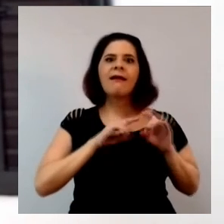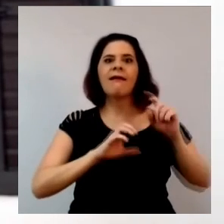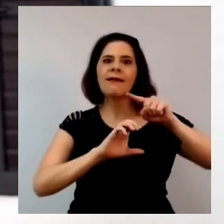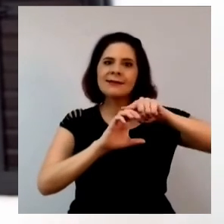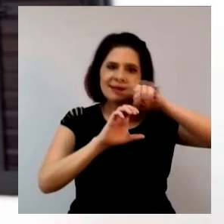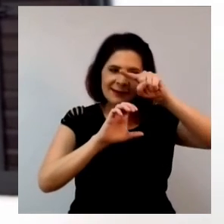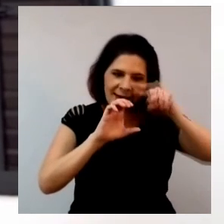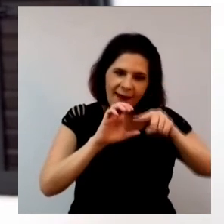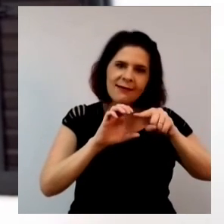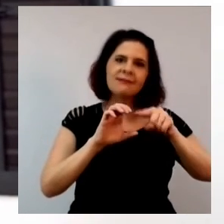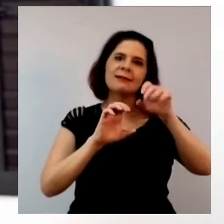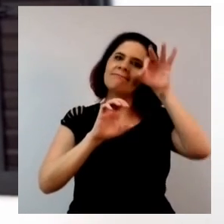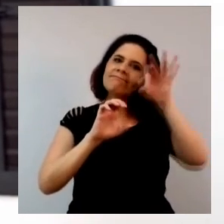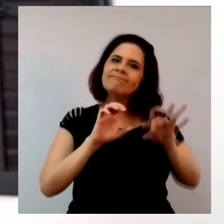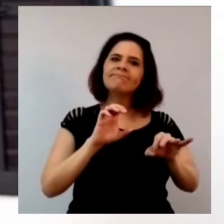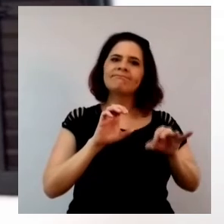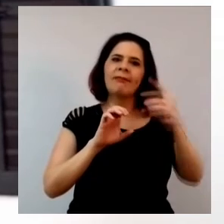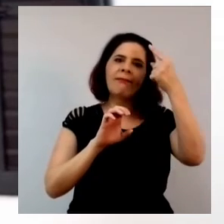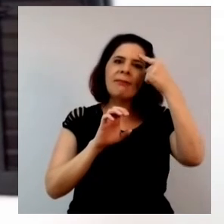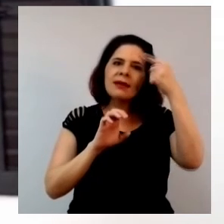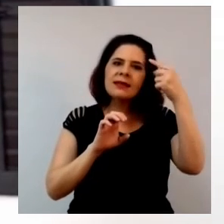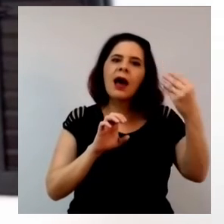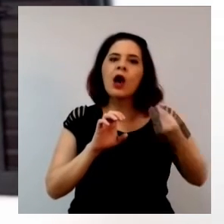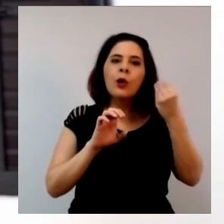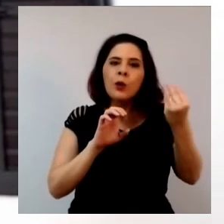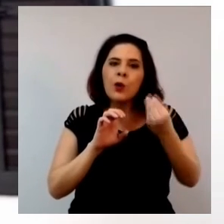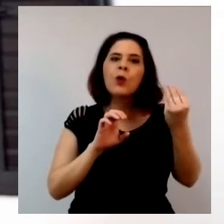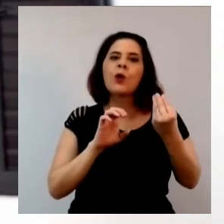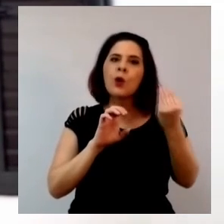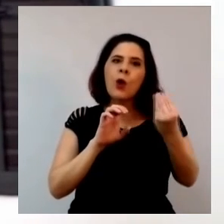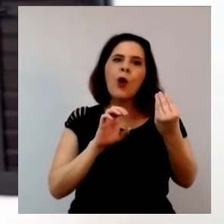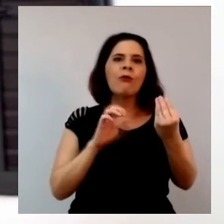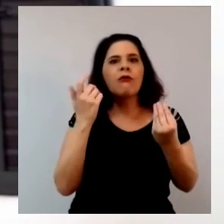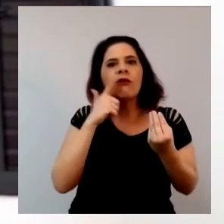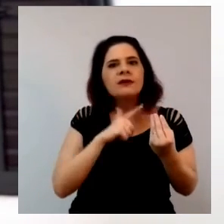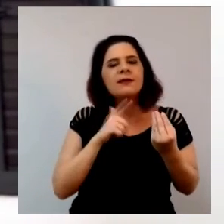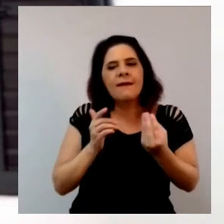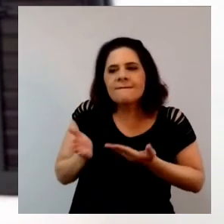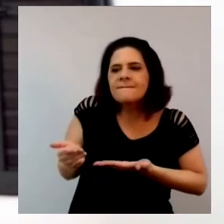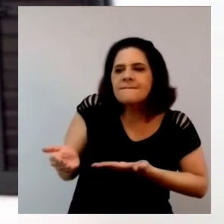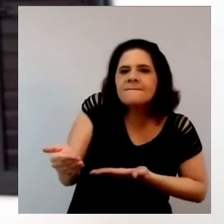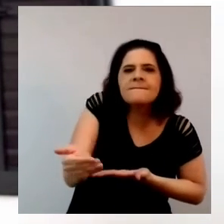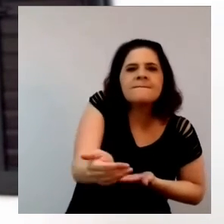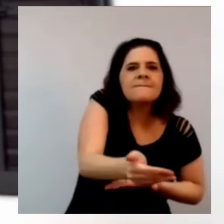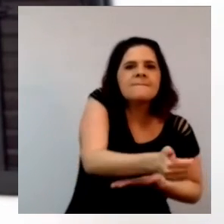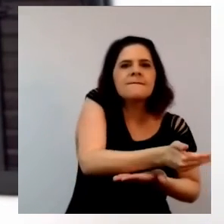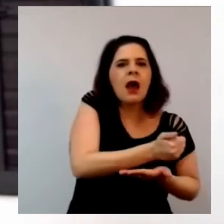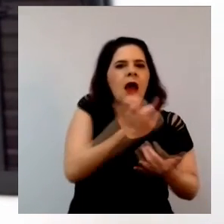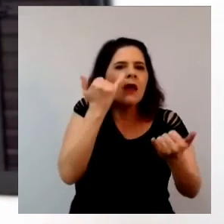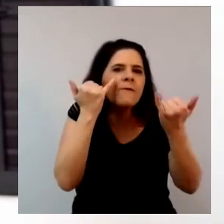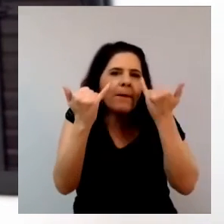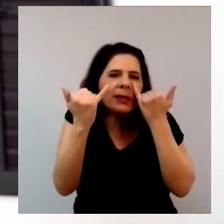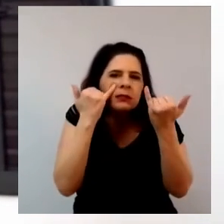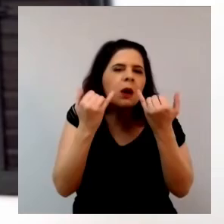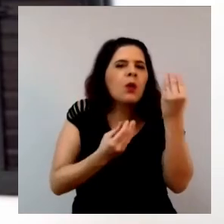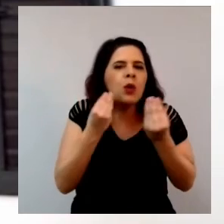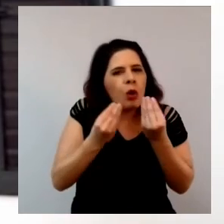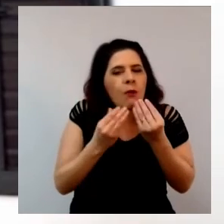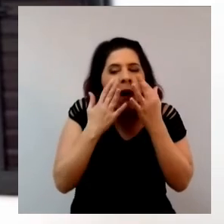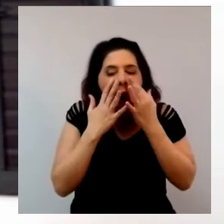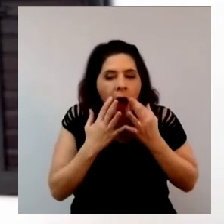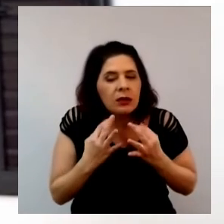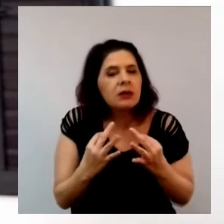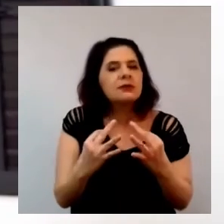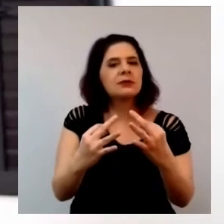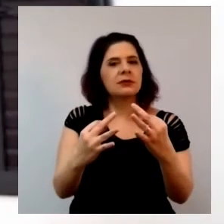da apuração é uma questão muito tem que ser feita com muito cuidado. A questão da complexidade dos